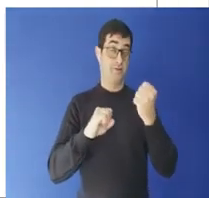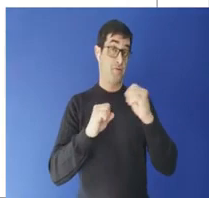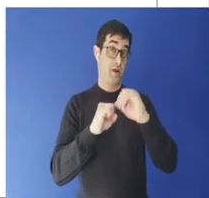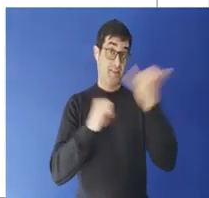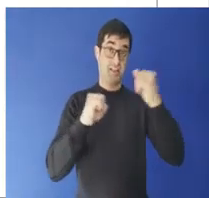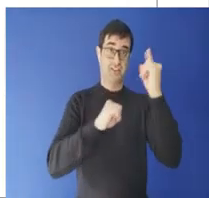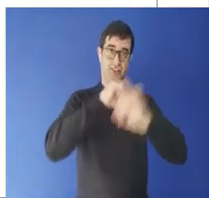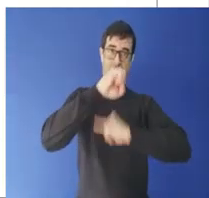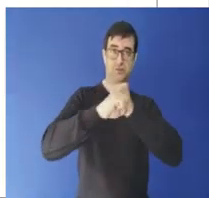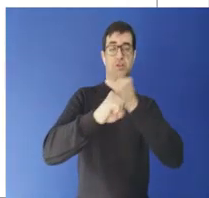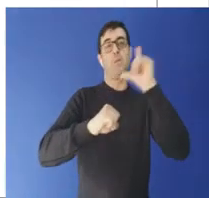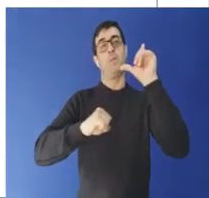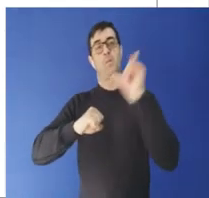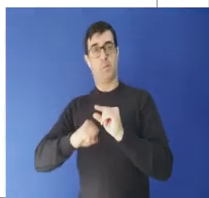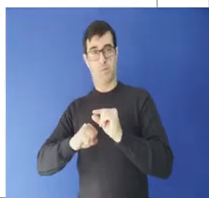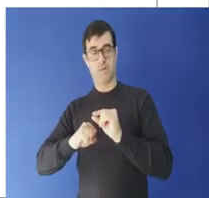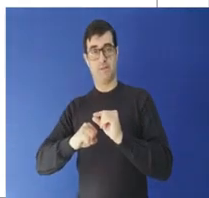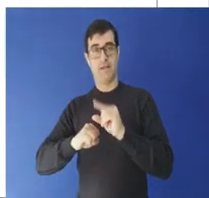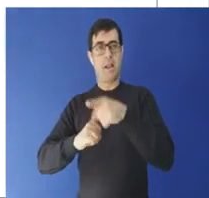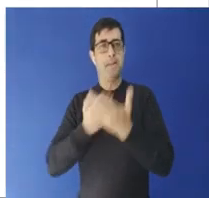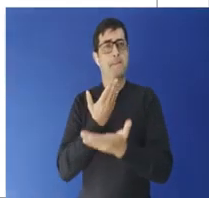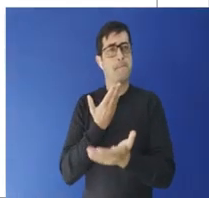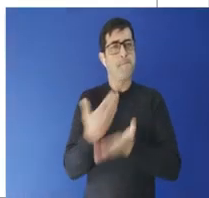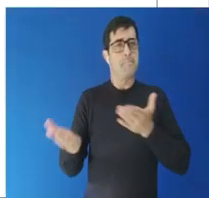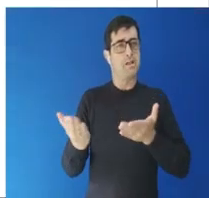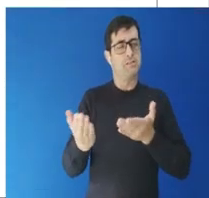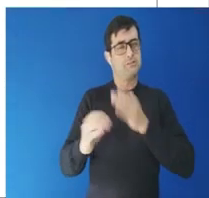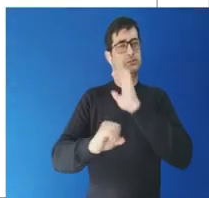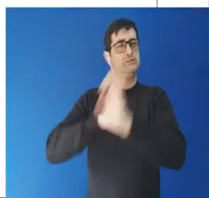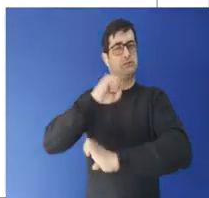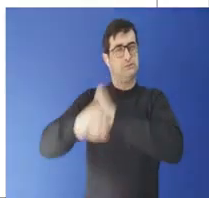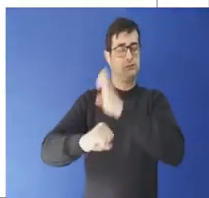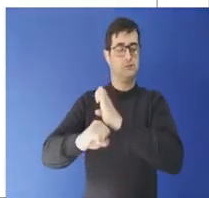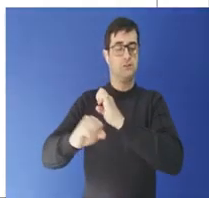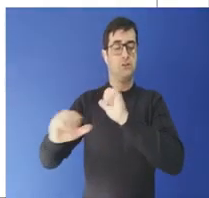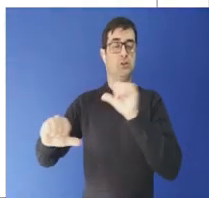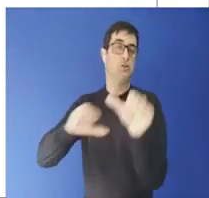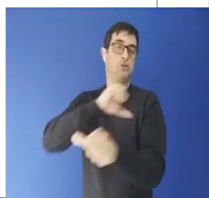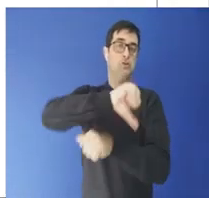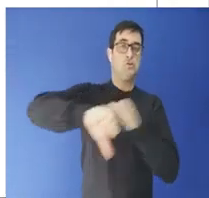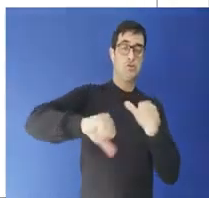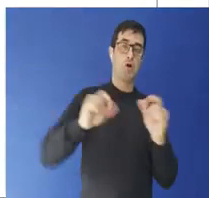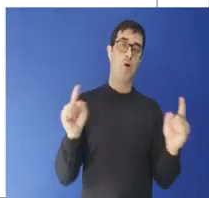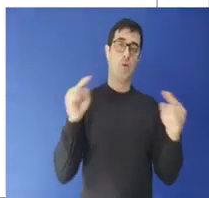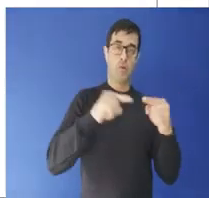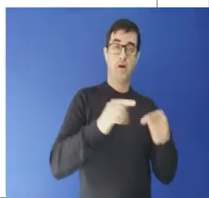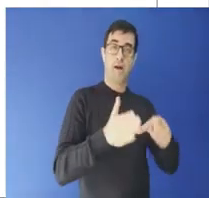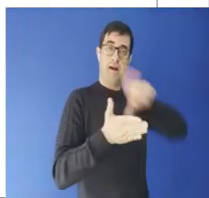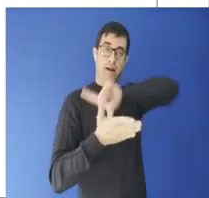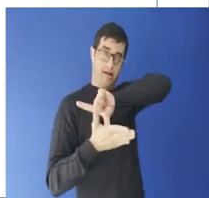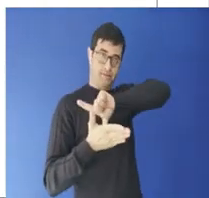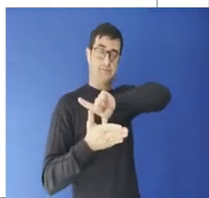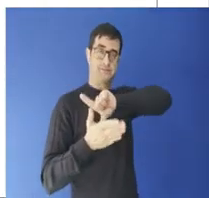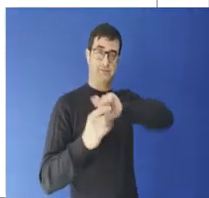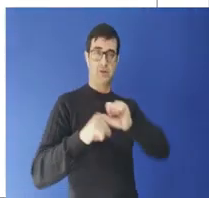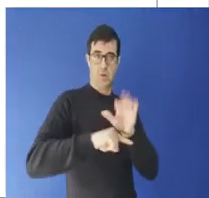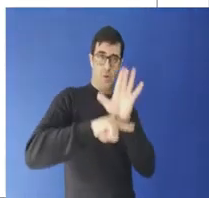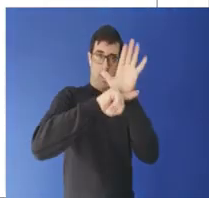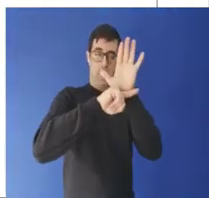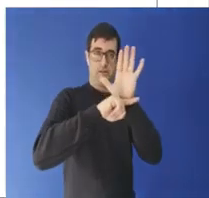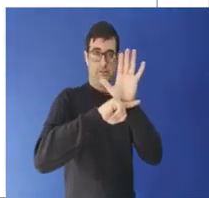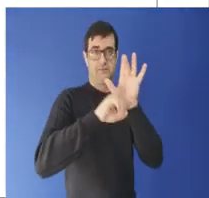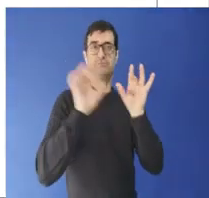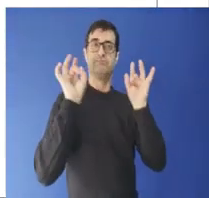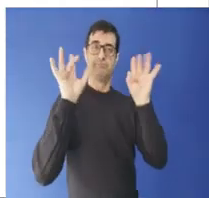E aí o que vai acontecer? No momento que ele perde, ele assume a configuração do gás nobre anterior a ele.